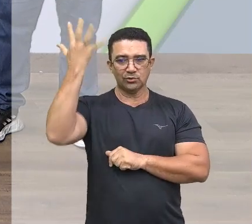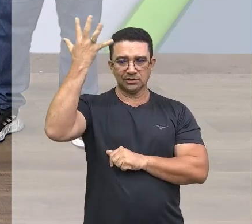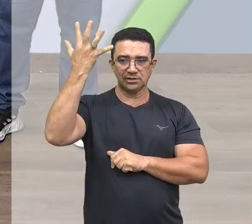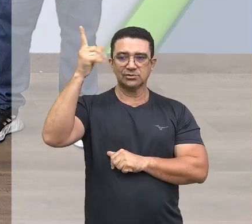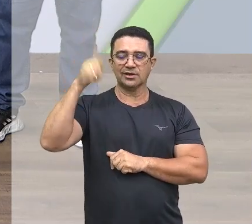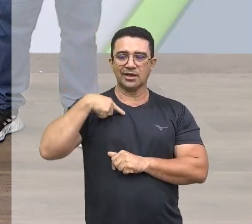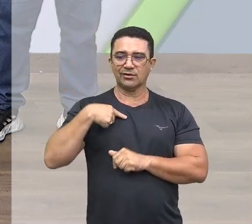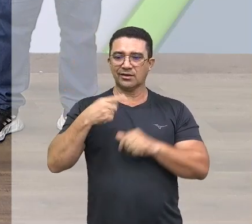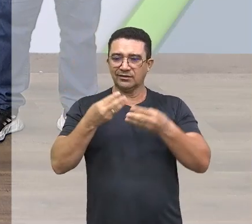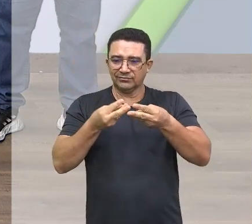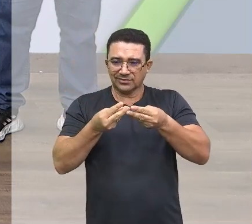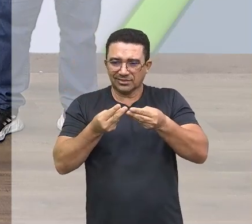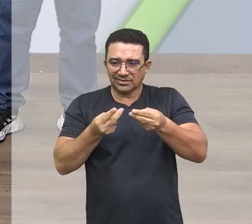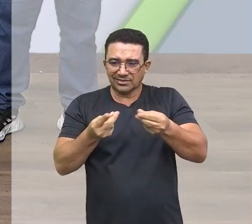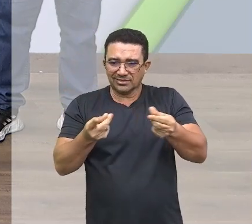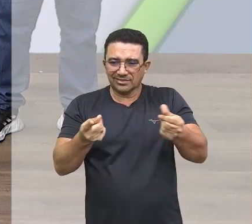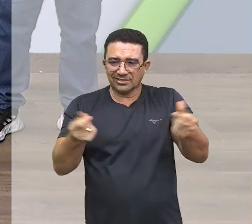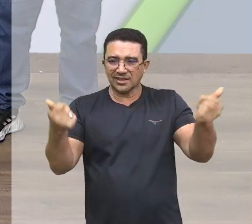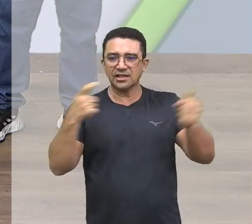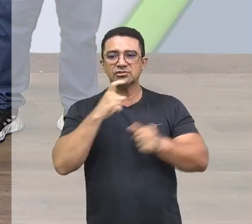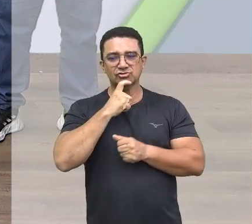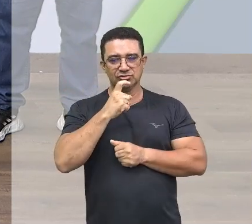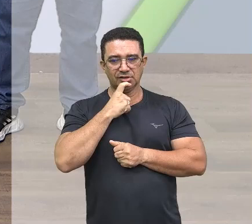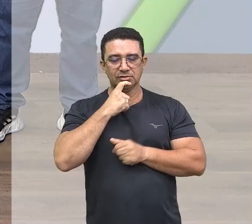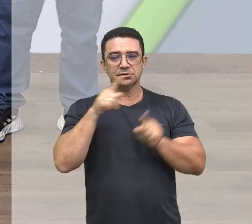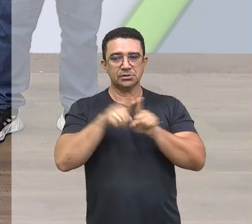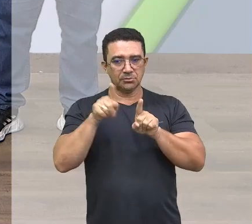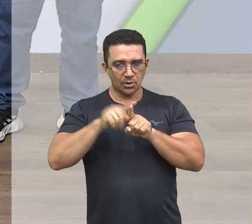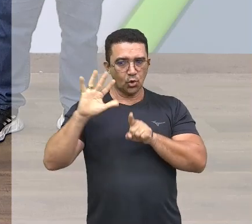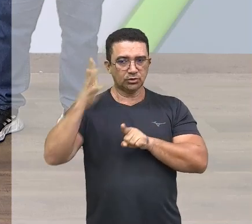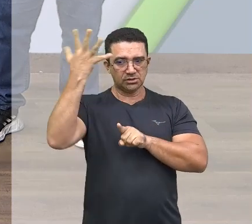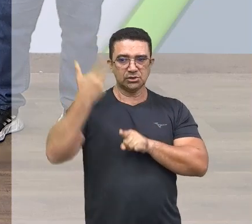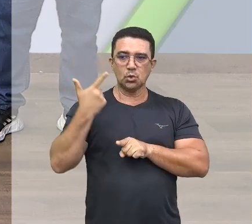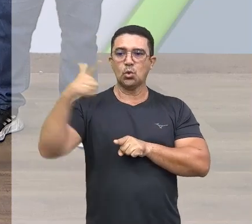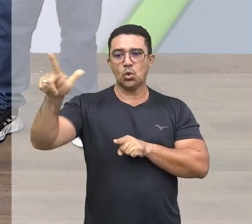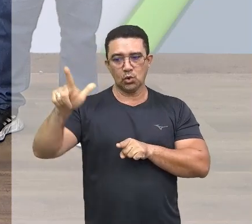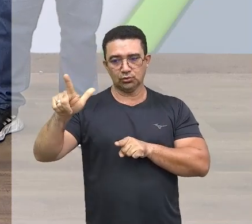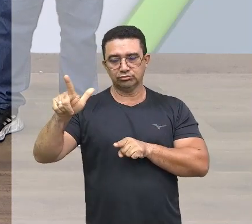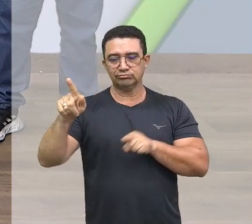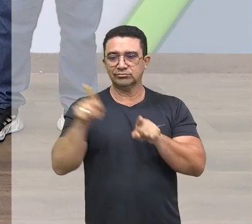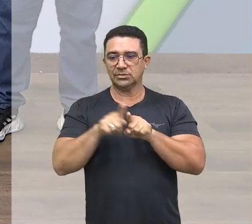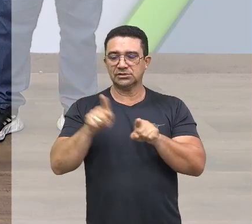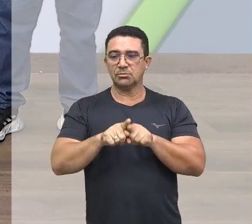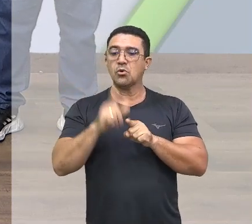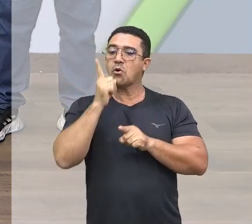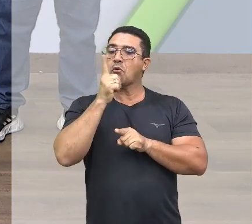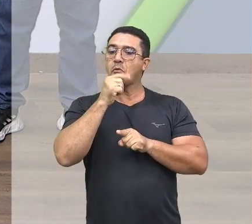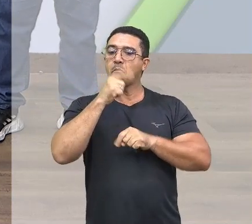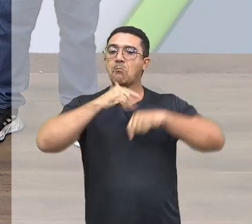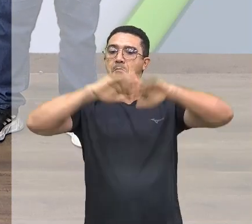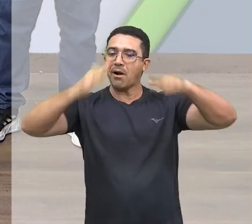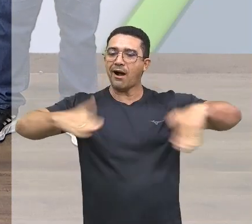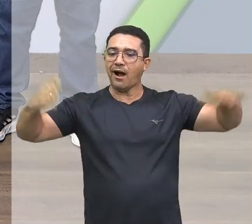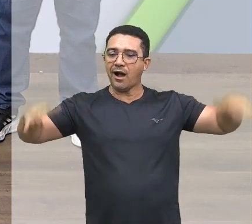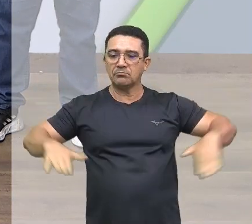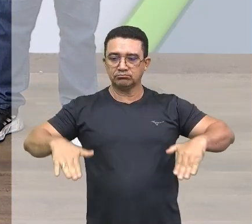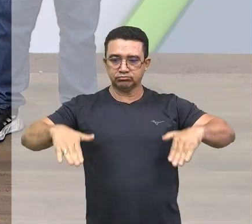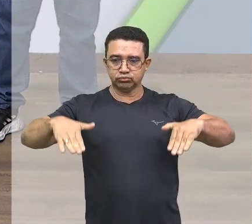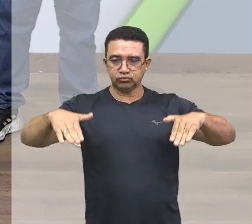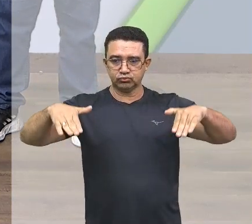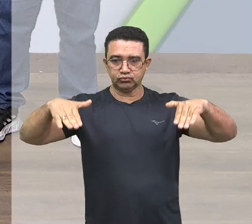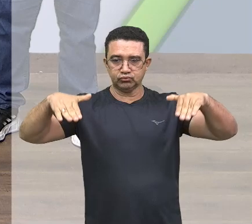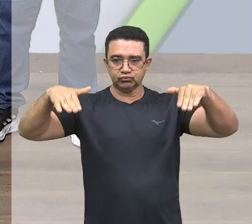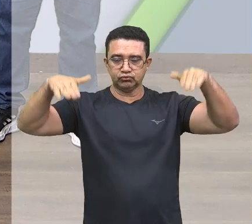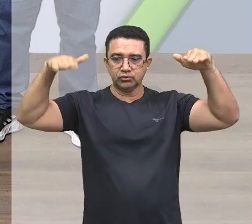é o derretimento das geleiras, e isso vai causar outros fenômenos, como por exemplo, o aumento do nível do mar, cidades litorâneas